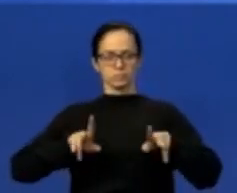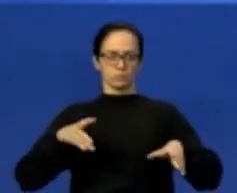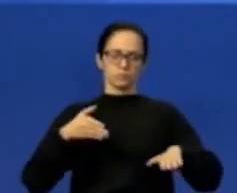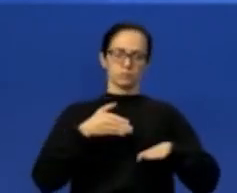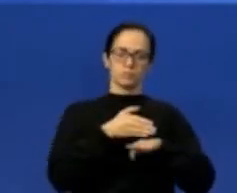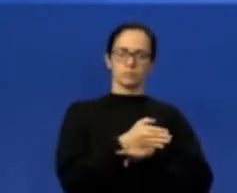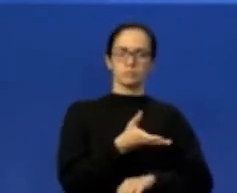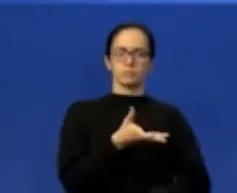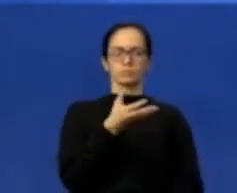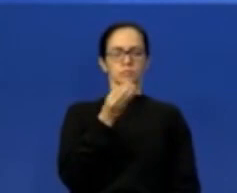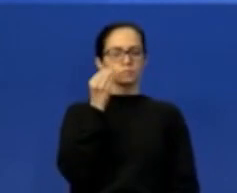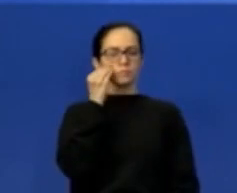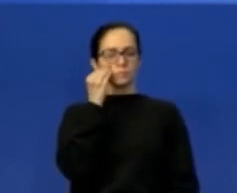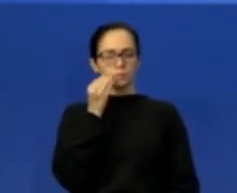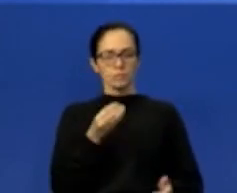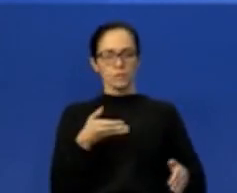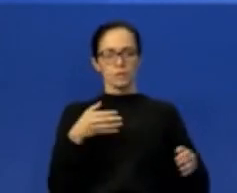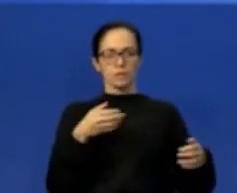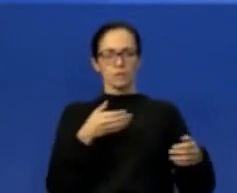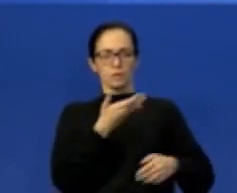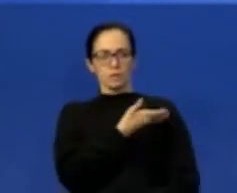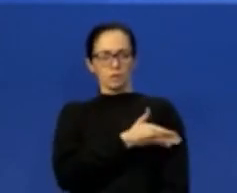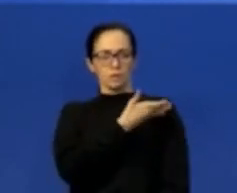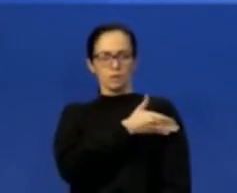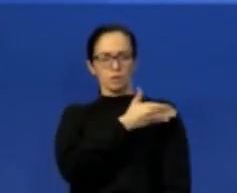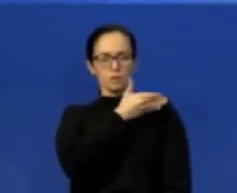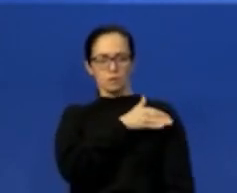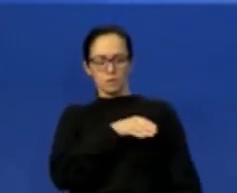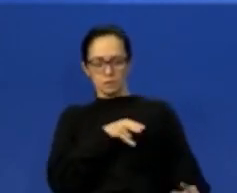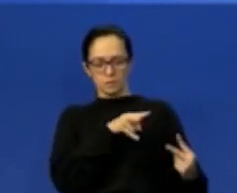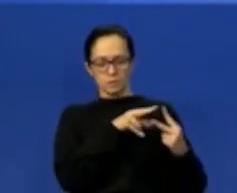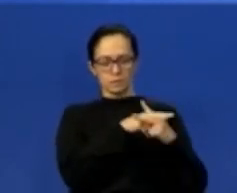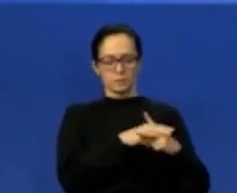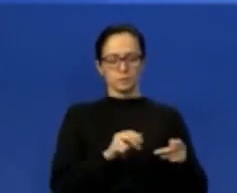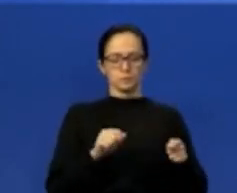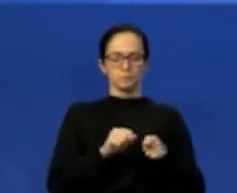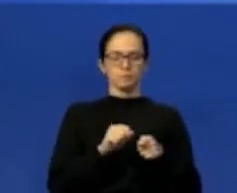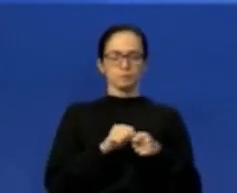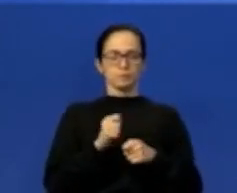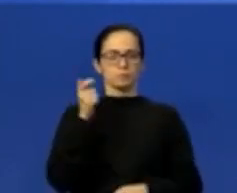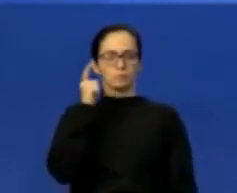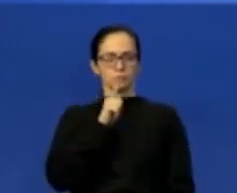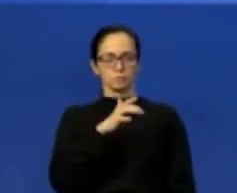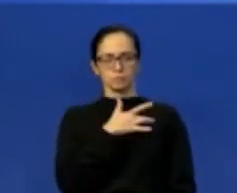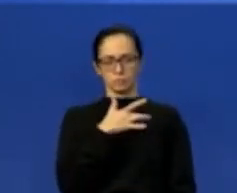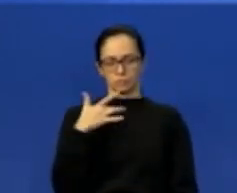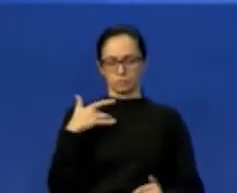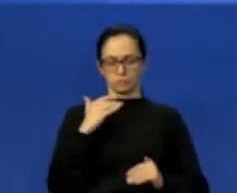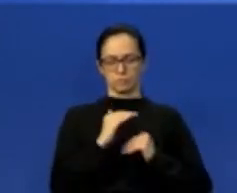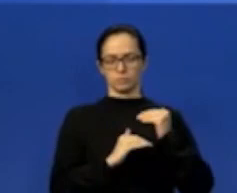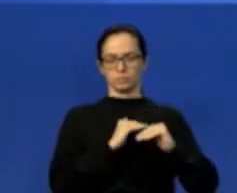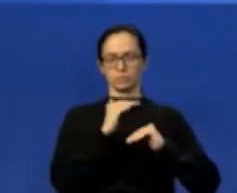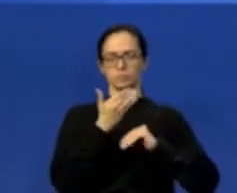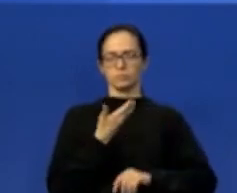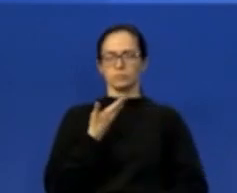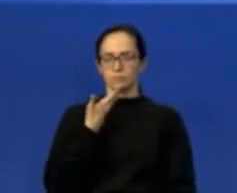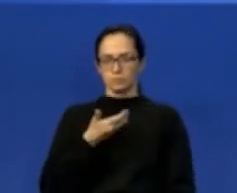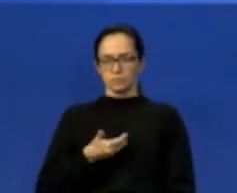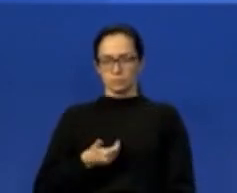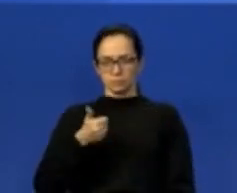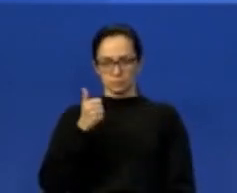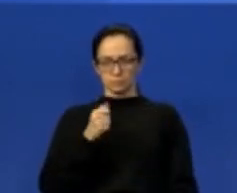querem distensionar, querem praticar alguma coisa que o façam, né, ganhar saúde, o façam